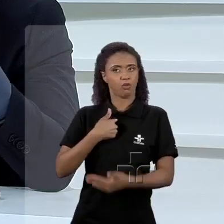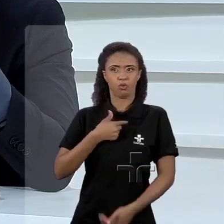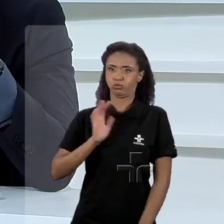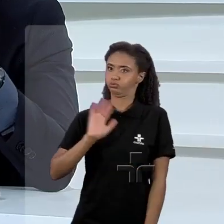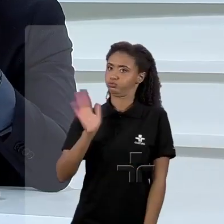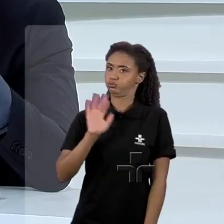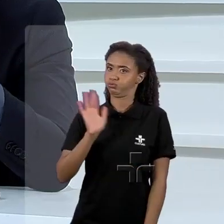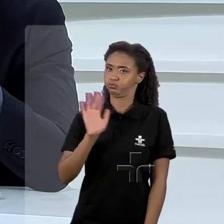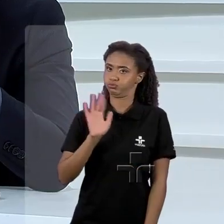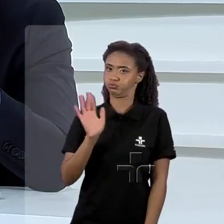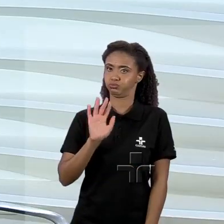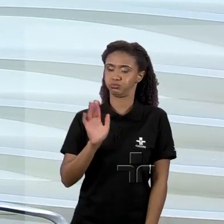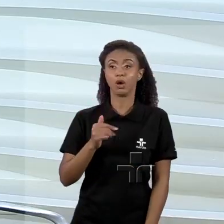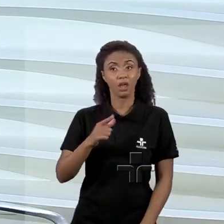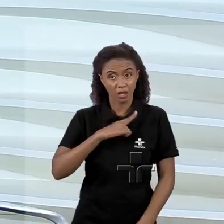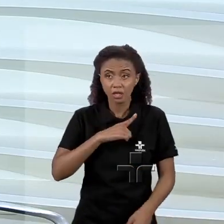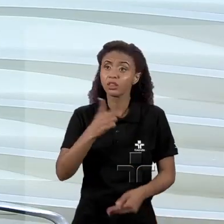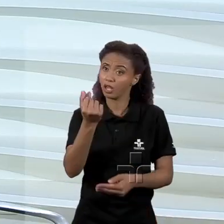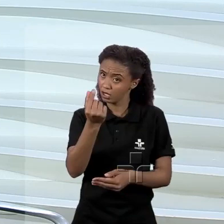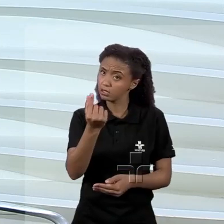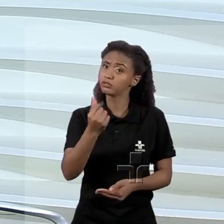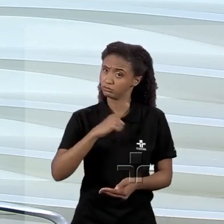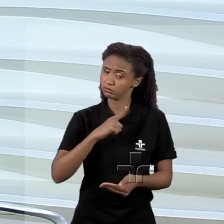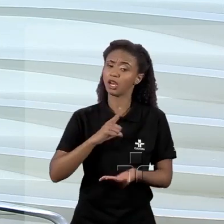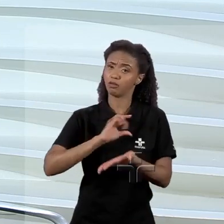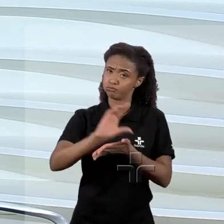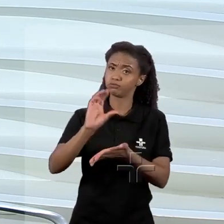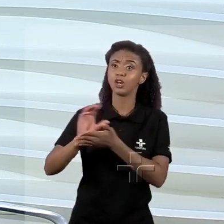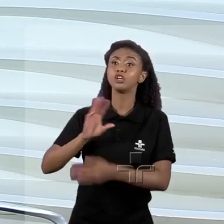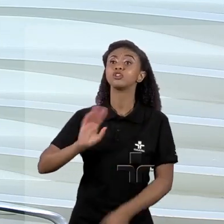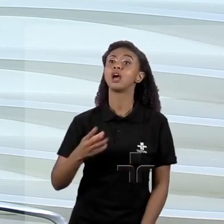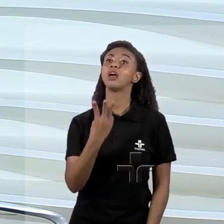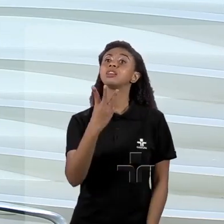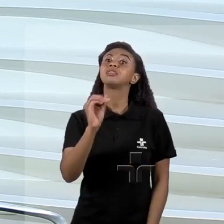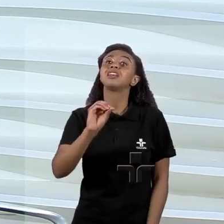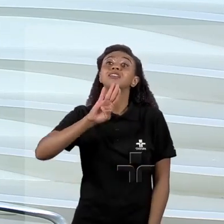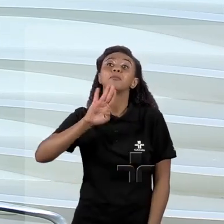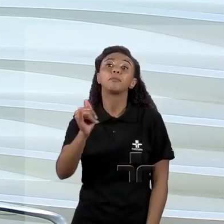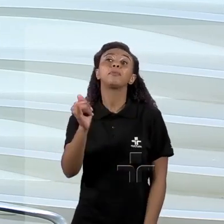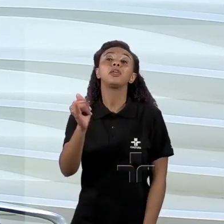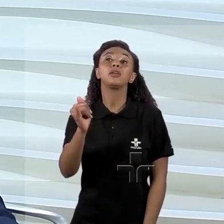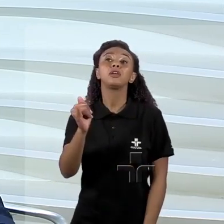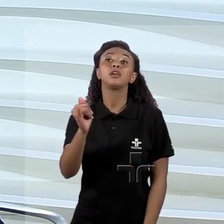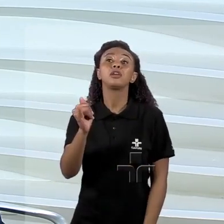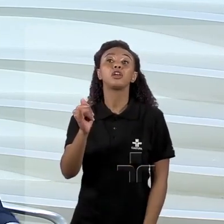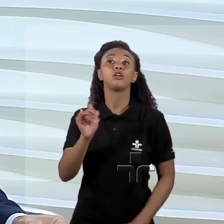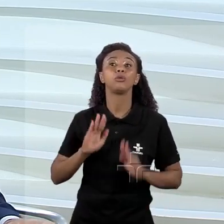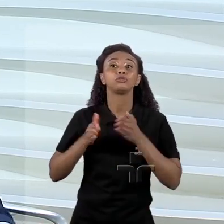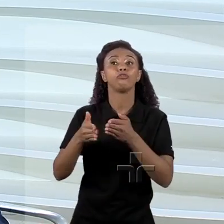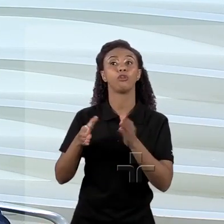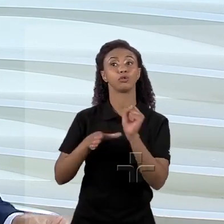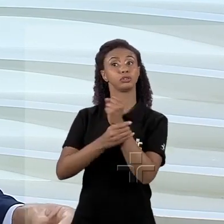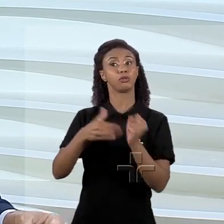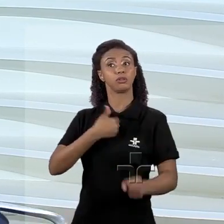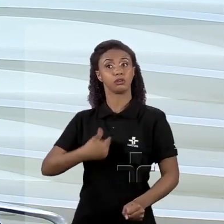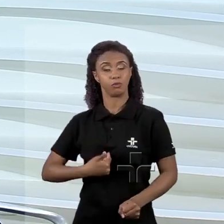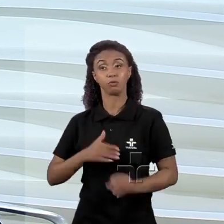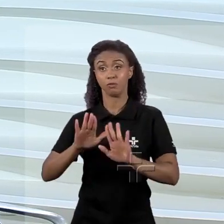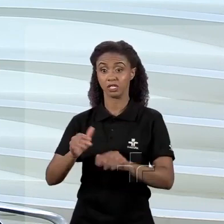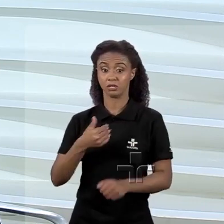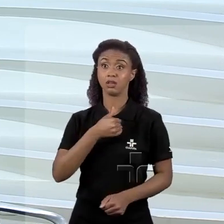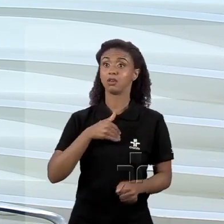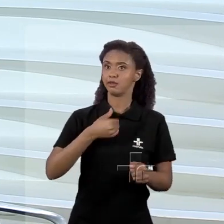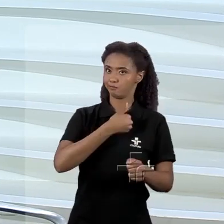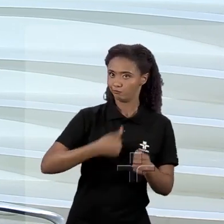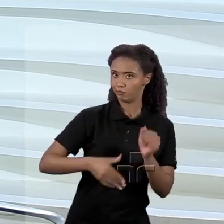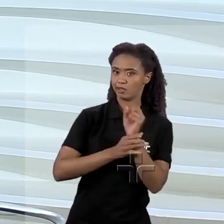tentando. Há recursos. Quase 30 bilhões é o orçamento para a segurança pública. Segurança pública, educação e